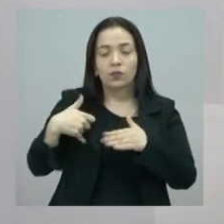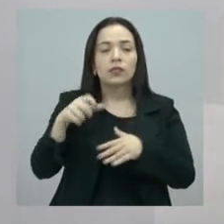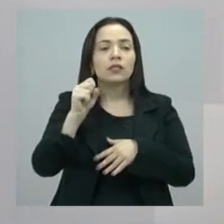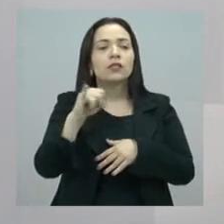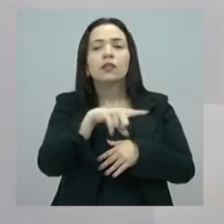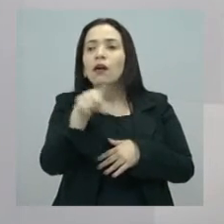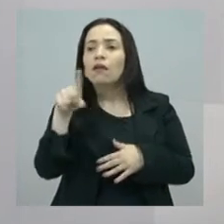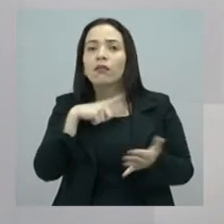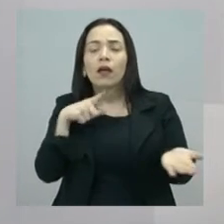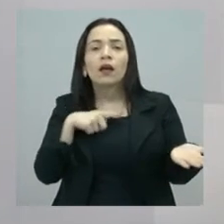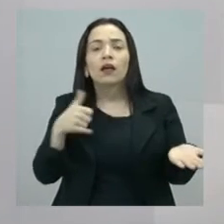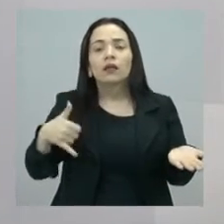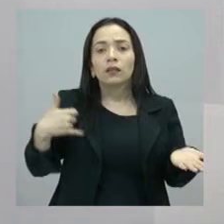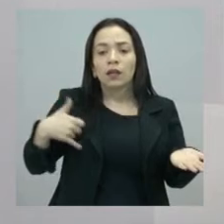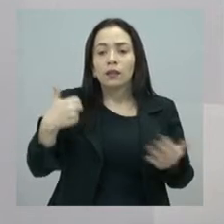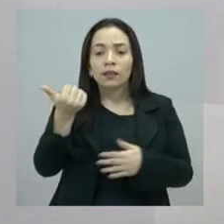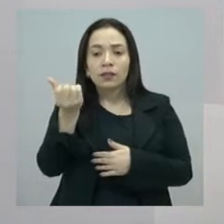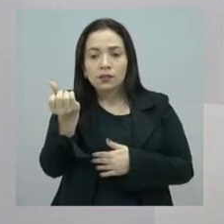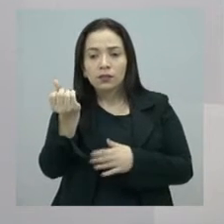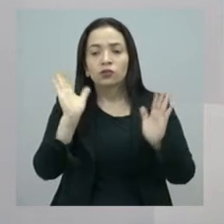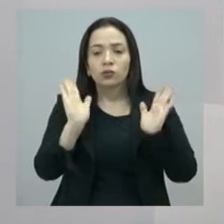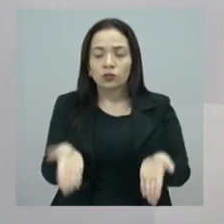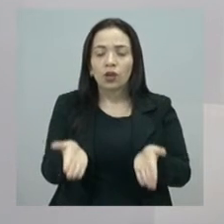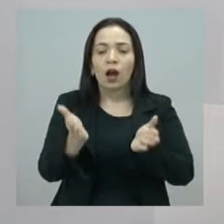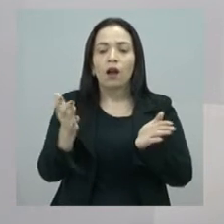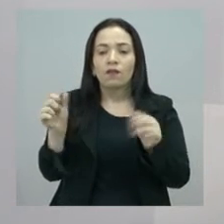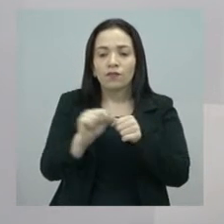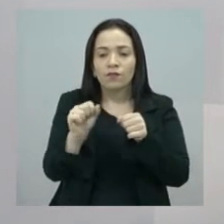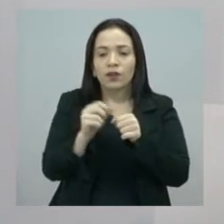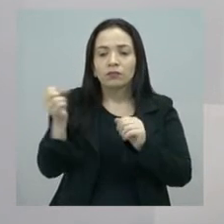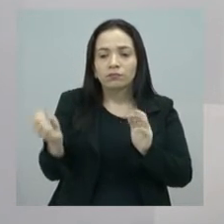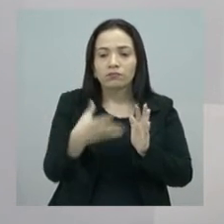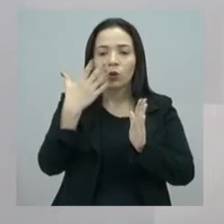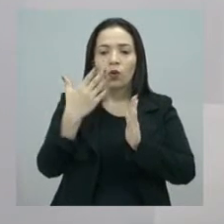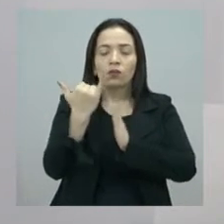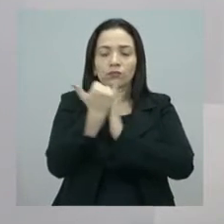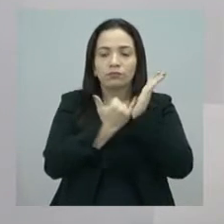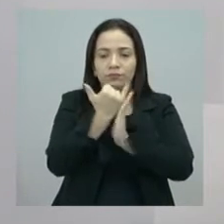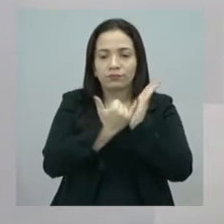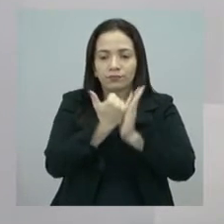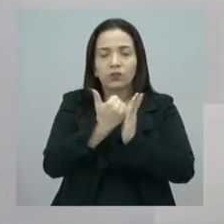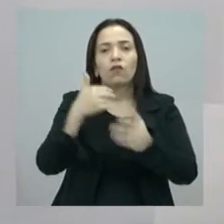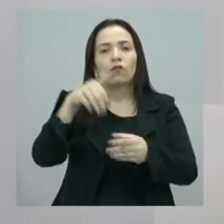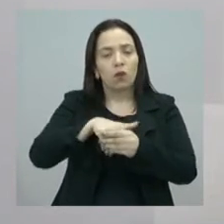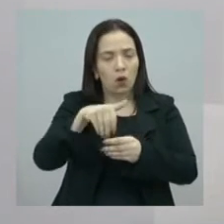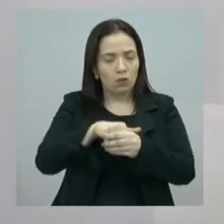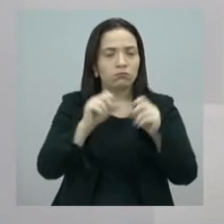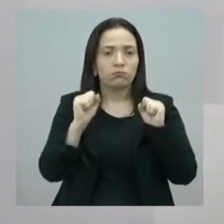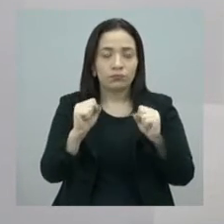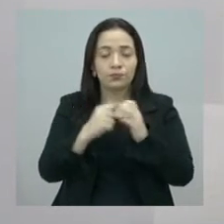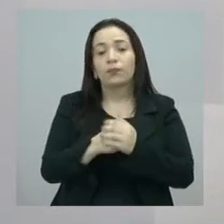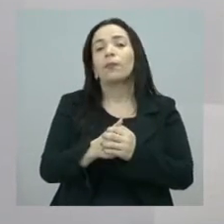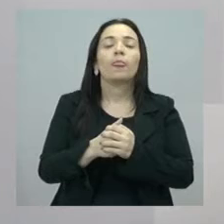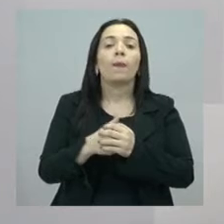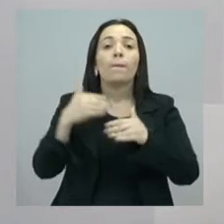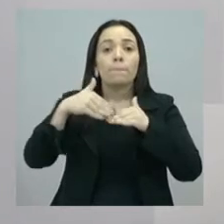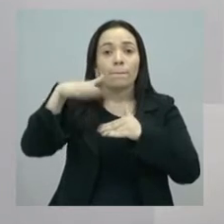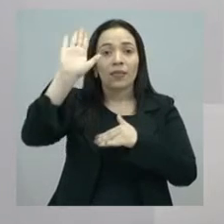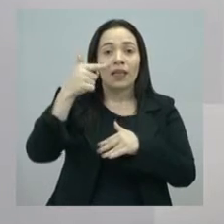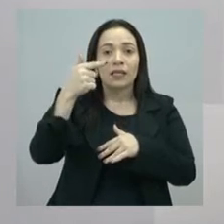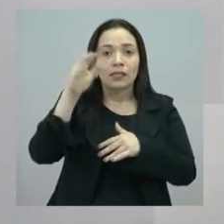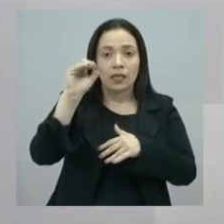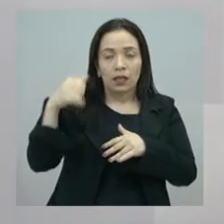tem 16 anos e que fez alistamento eleitoral está apto a votar. Quem tem mais de 70